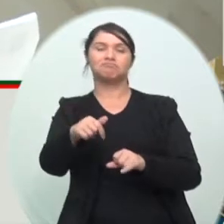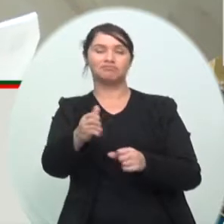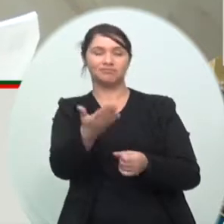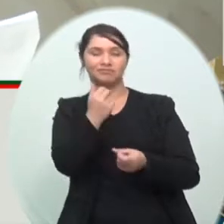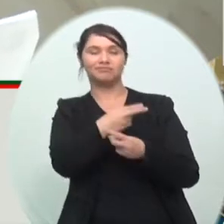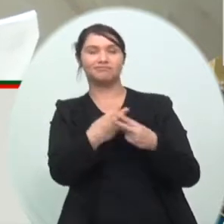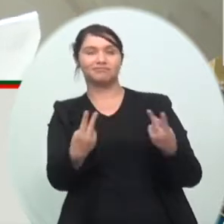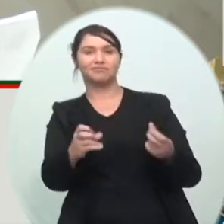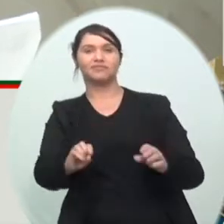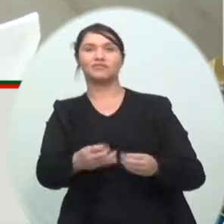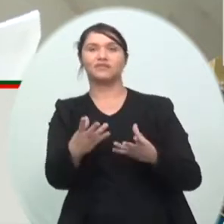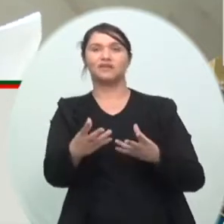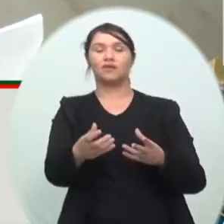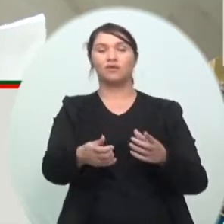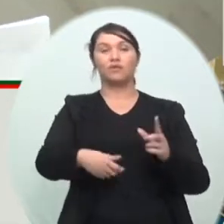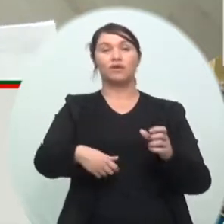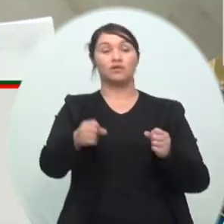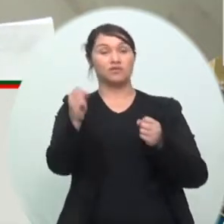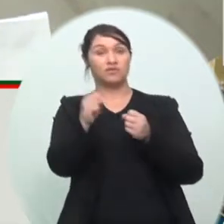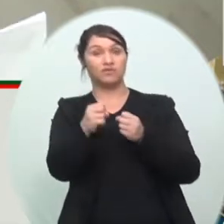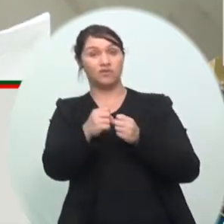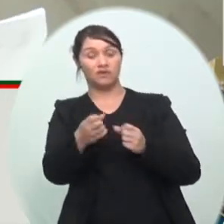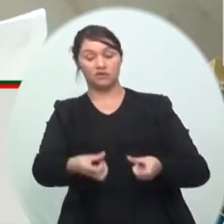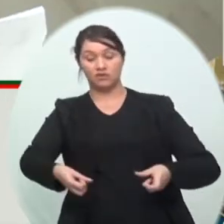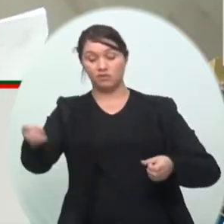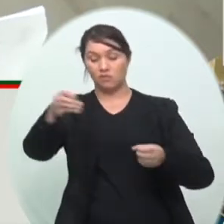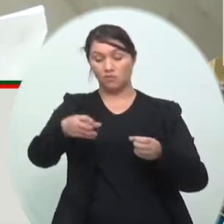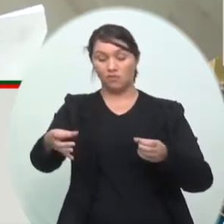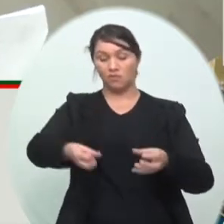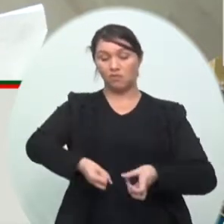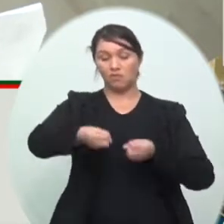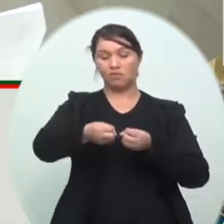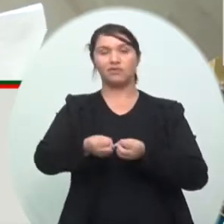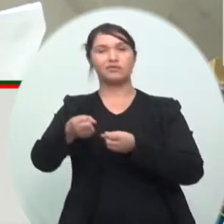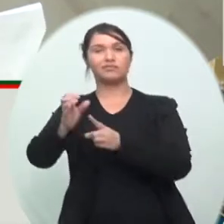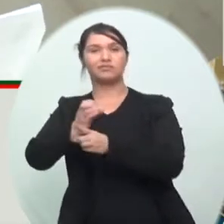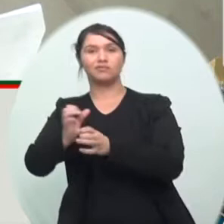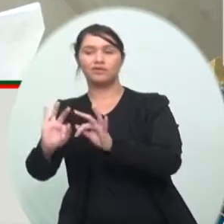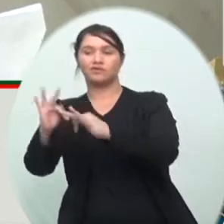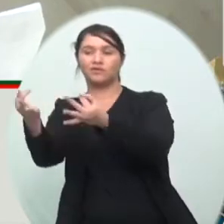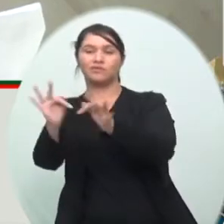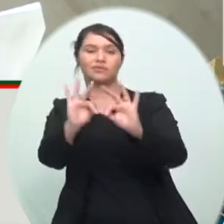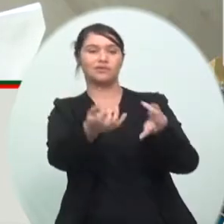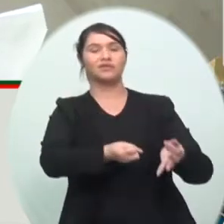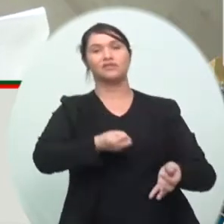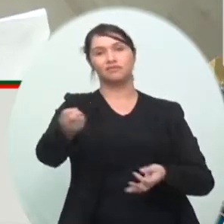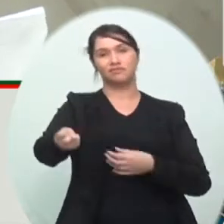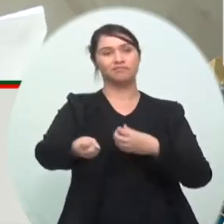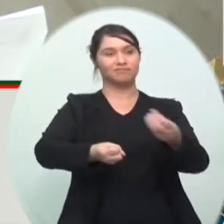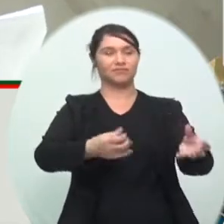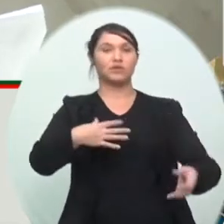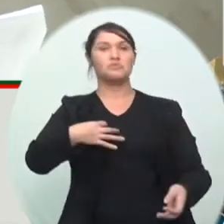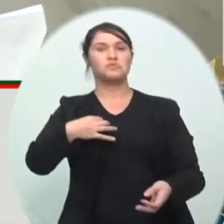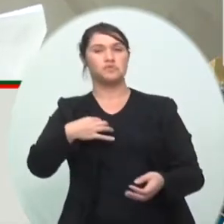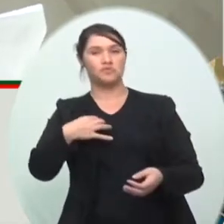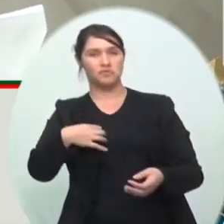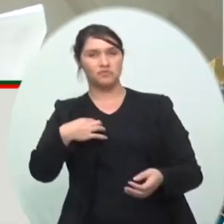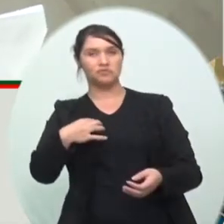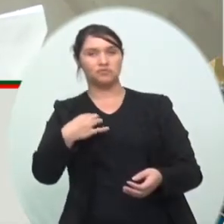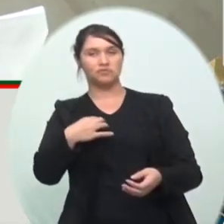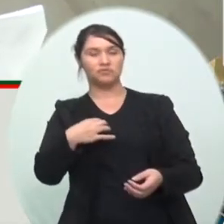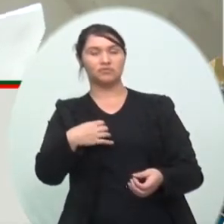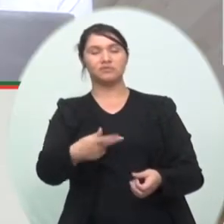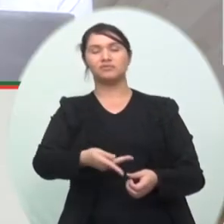famílias cadastradas. Os voluntários da ACAF afirmam com convicção de que as pessoas de que